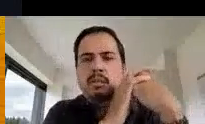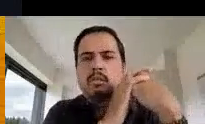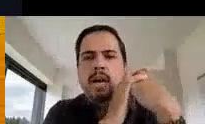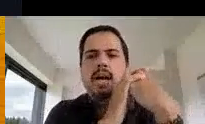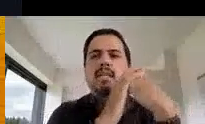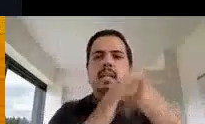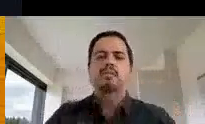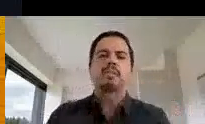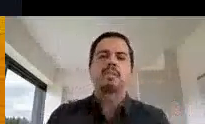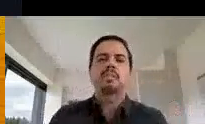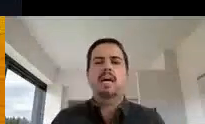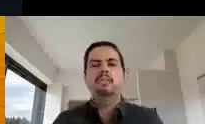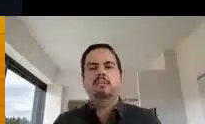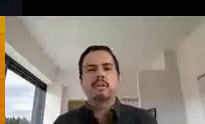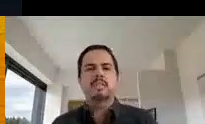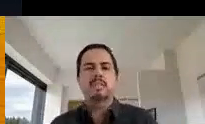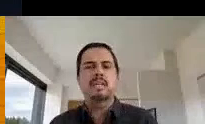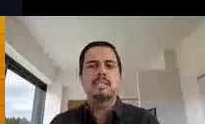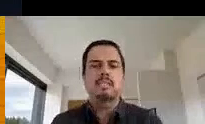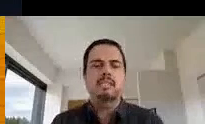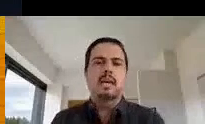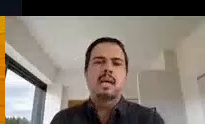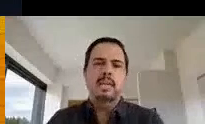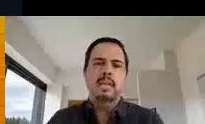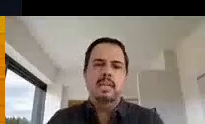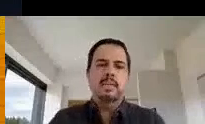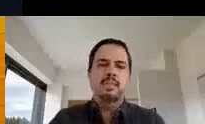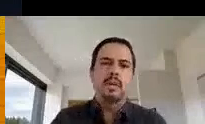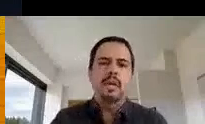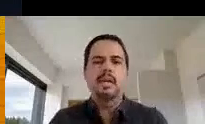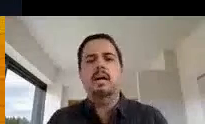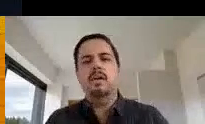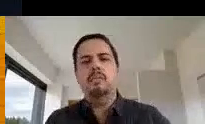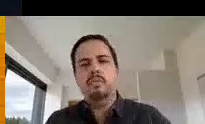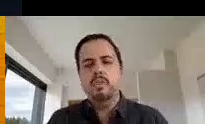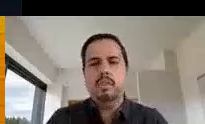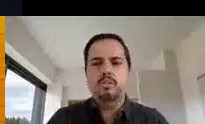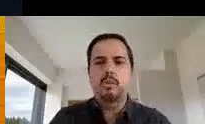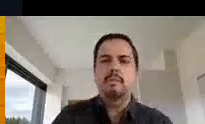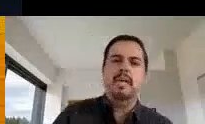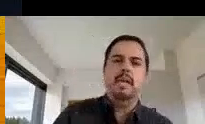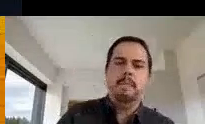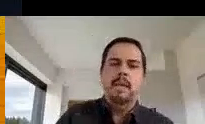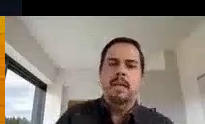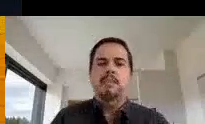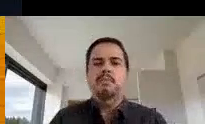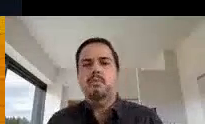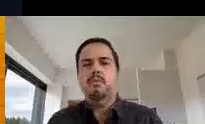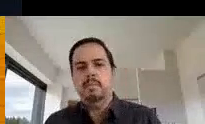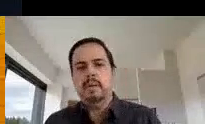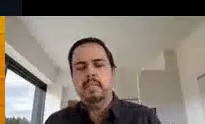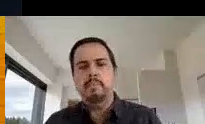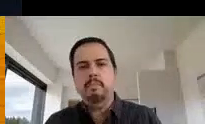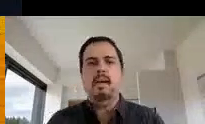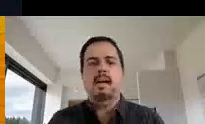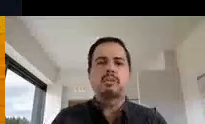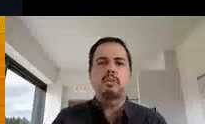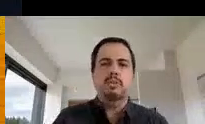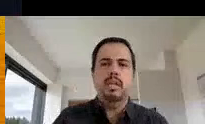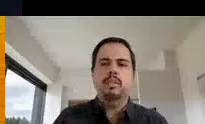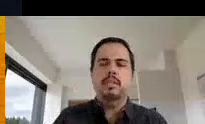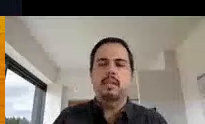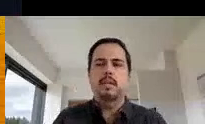está numa educação online, está lá na universidade com aula à distância. Mas aí a plataforma é legal, você consegue explorar bem, você consegue